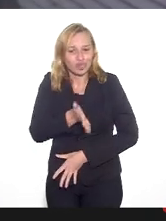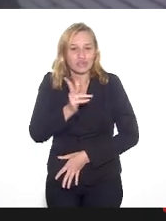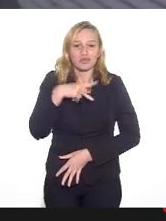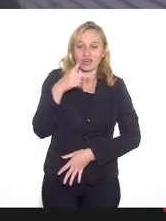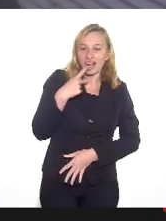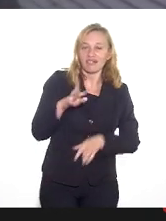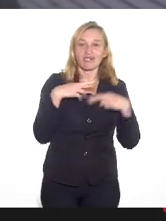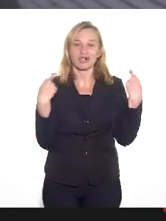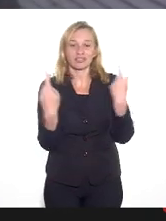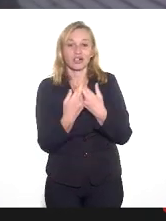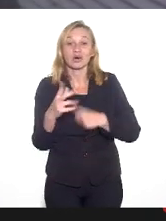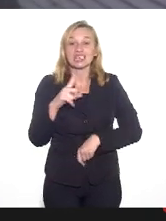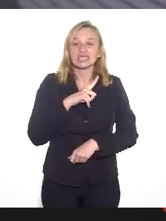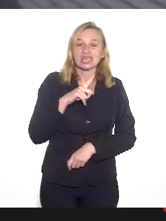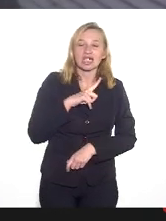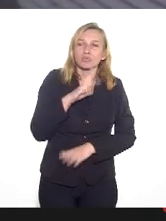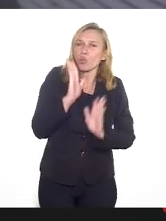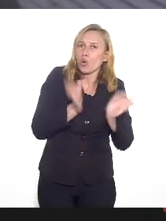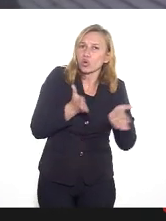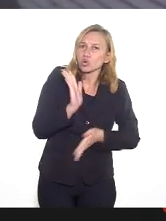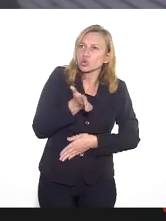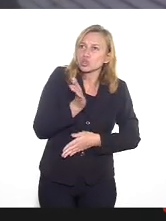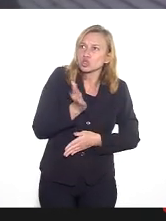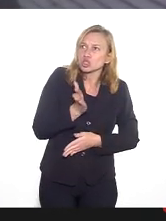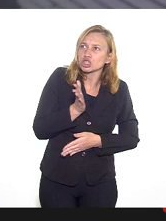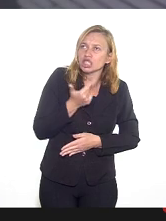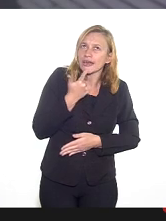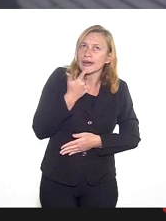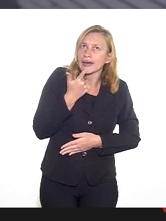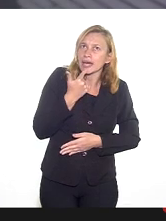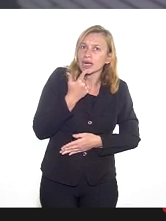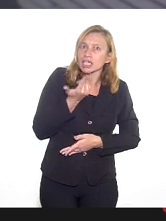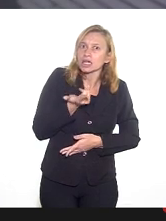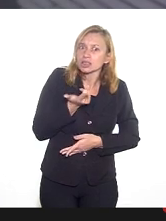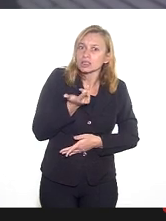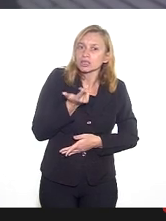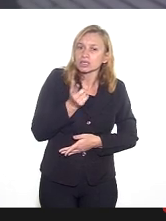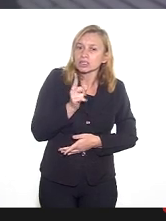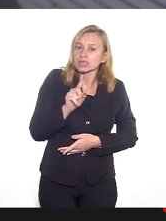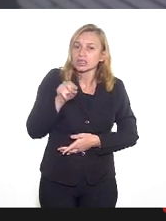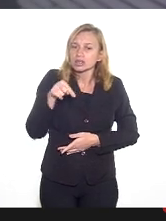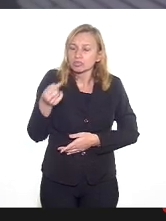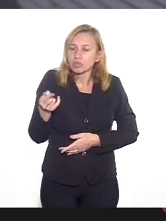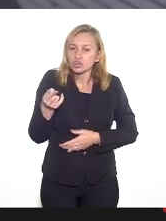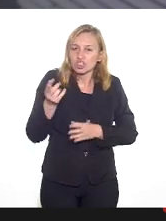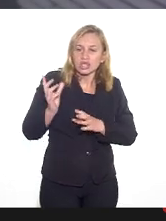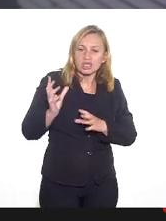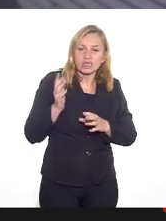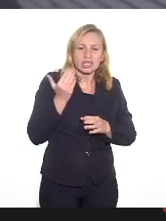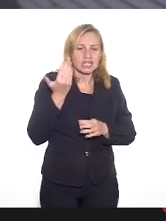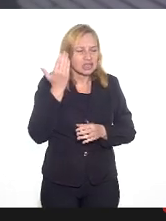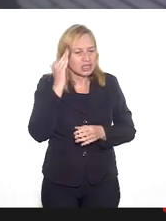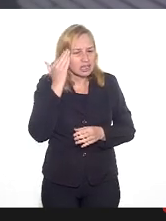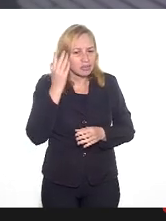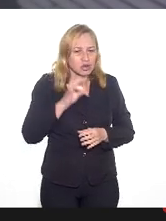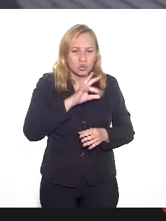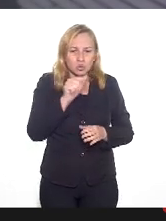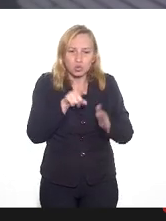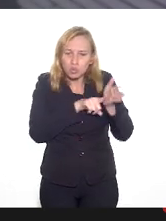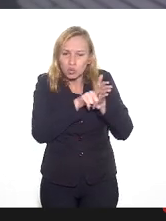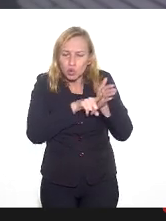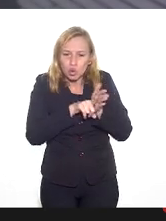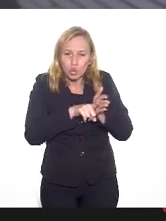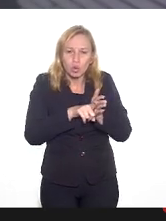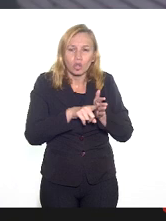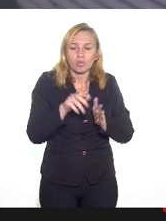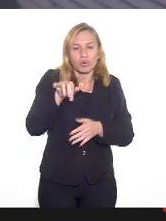na reunião, nós temos hoje, né, após essa revisão do entendimento que a Procuradoria-Geral do